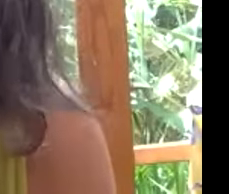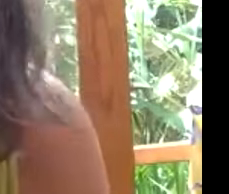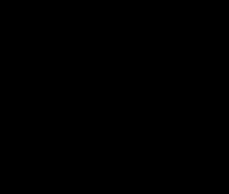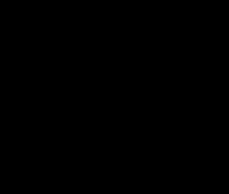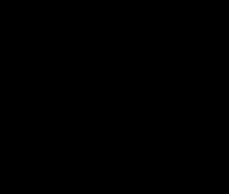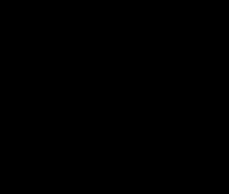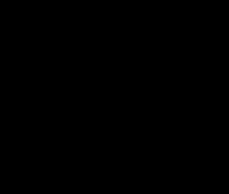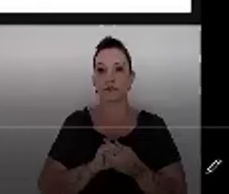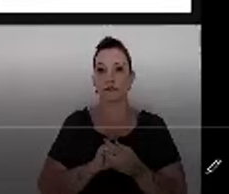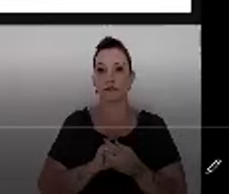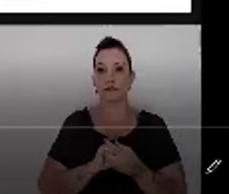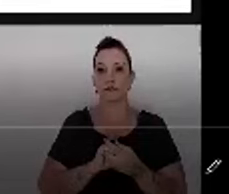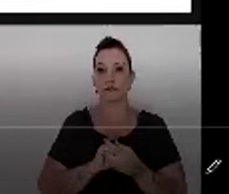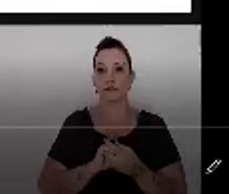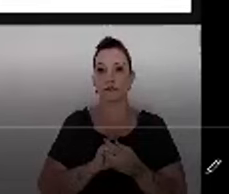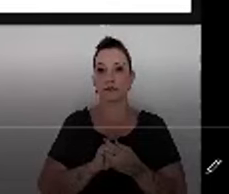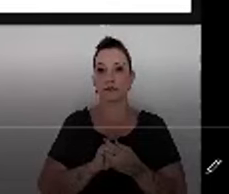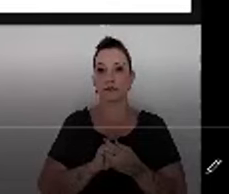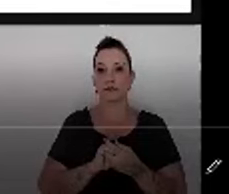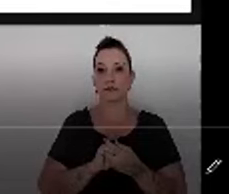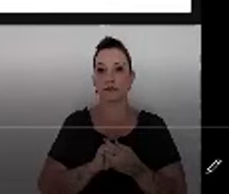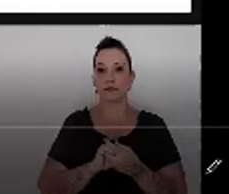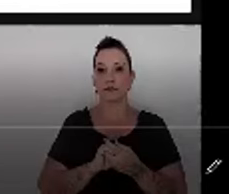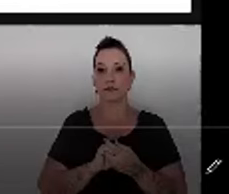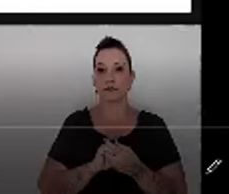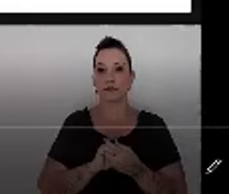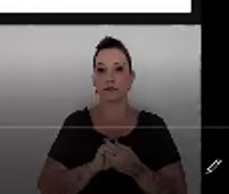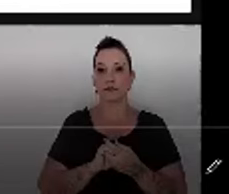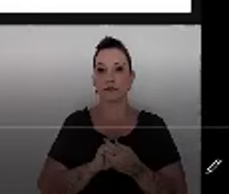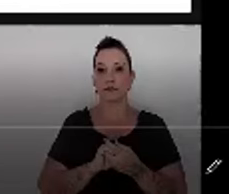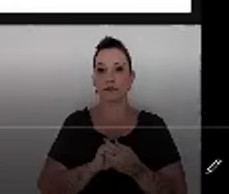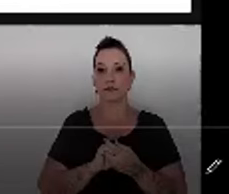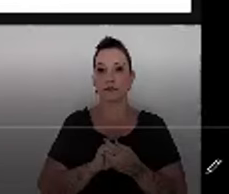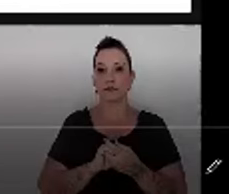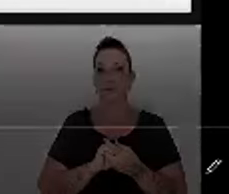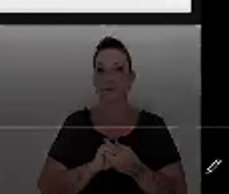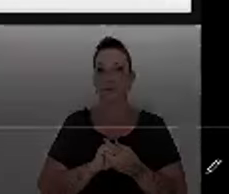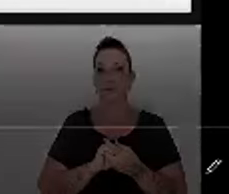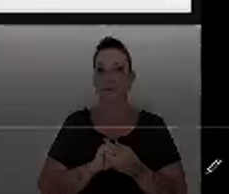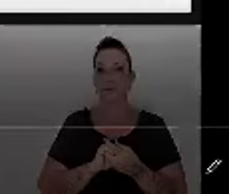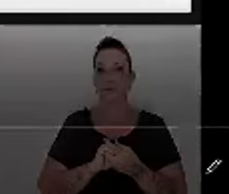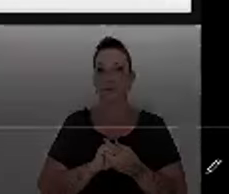also experience with language. You are going to see Libras.